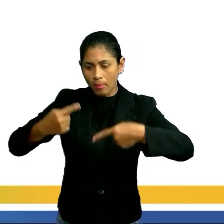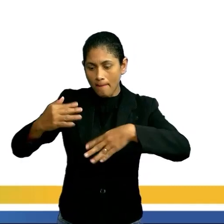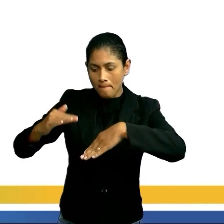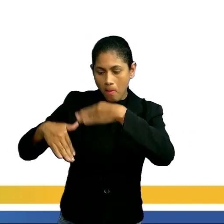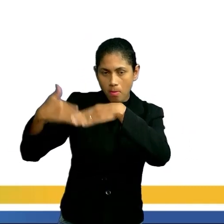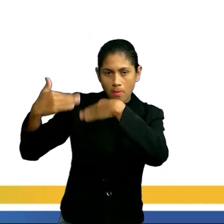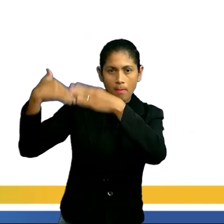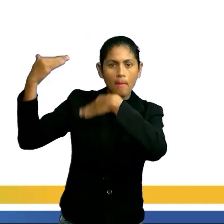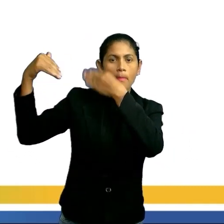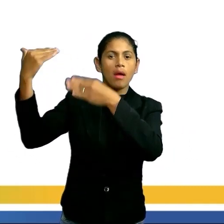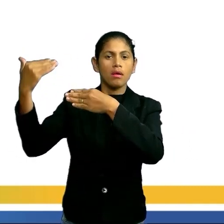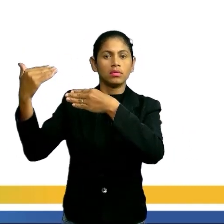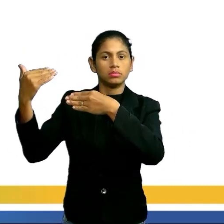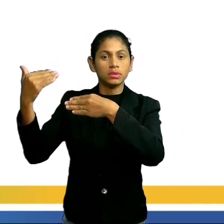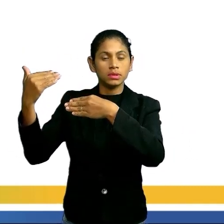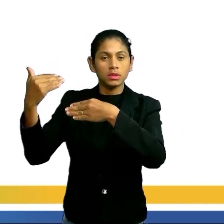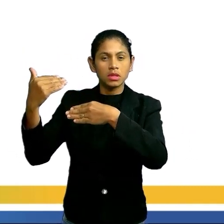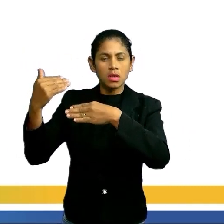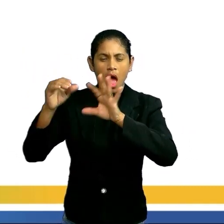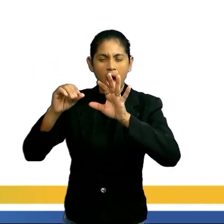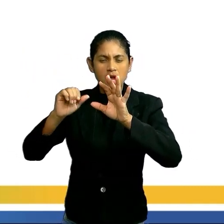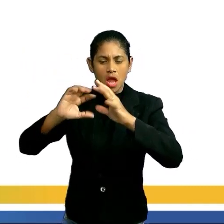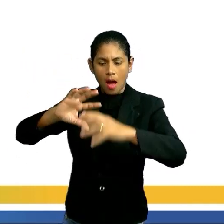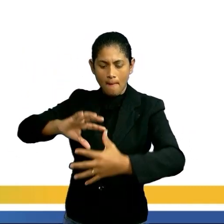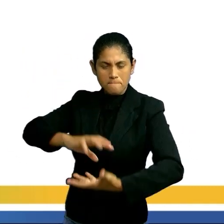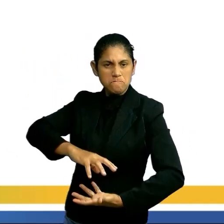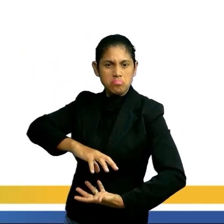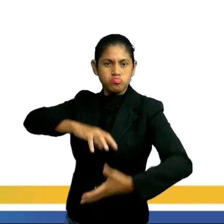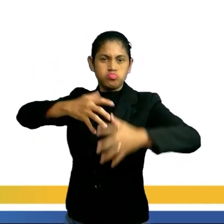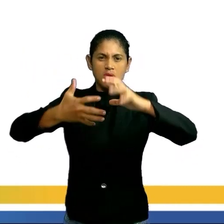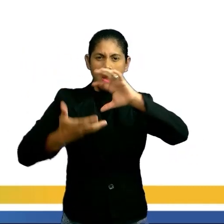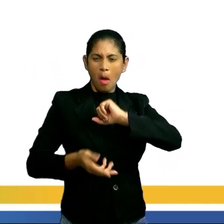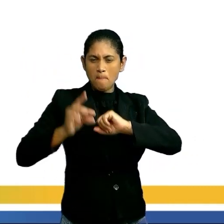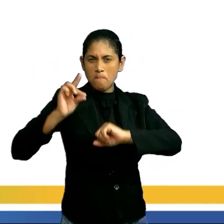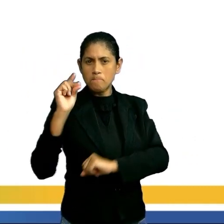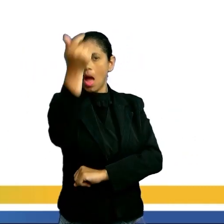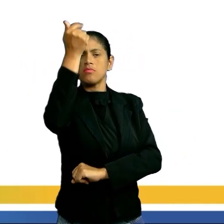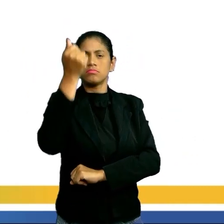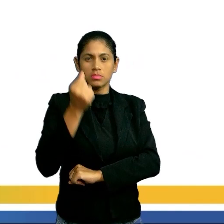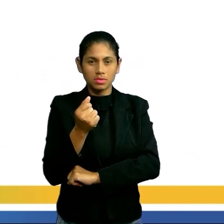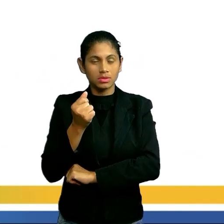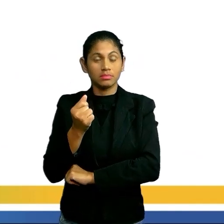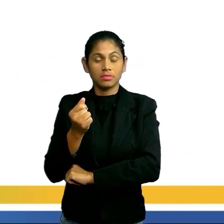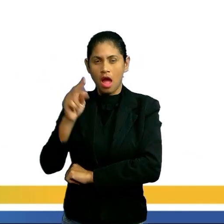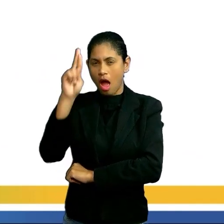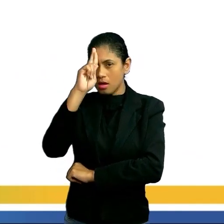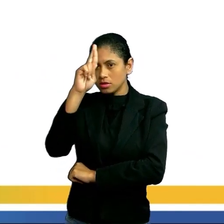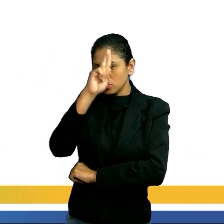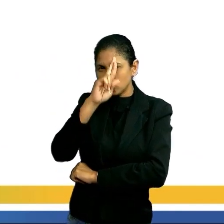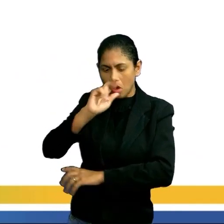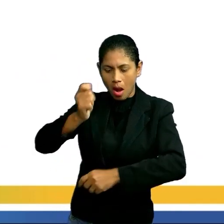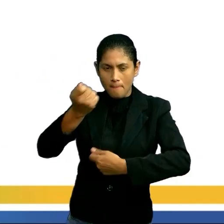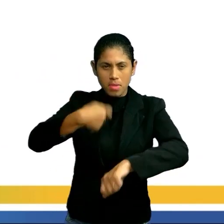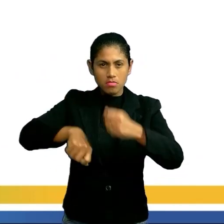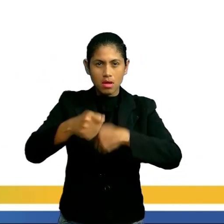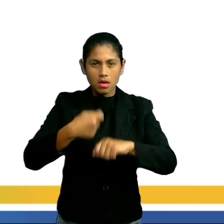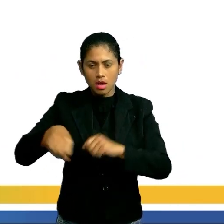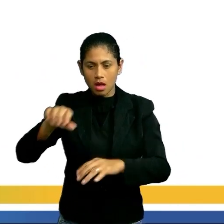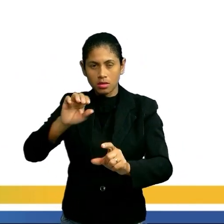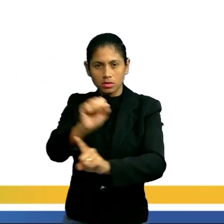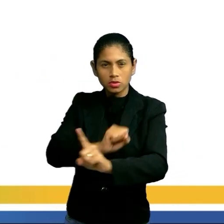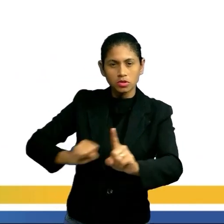desenvolvimentistas, né? Políticas que iriam transformar, né, de uma hora para outra, né, a história econômica,